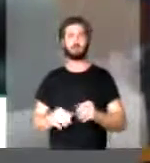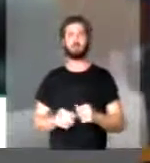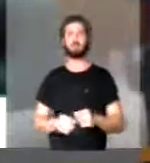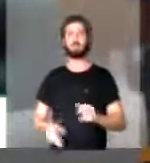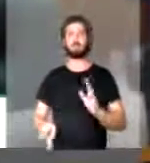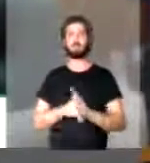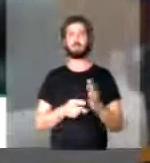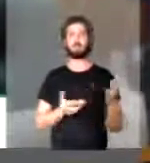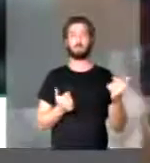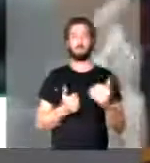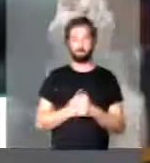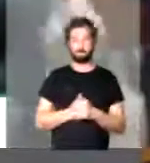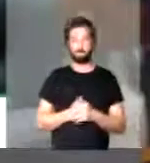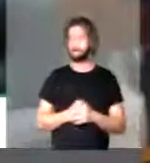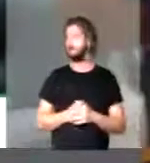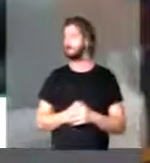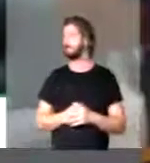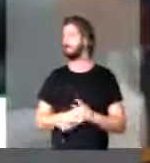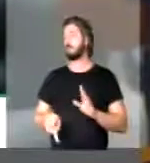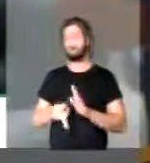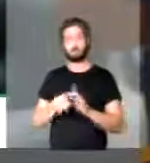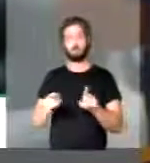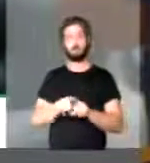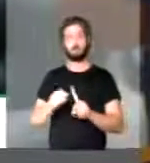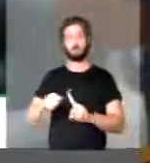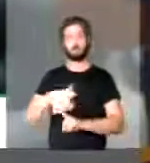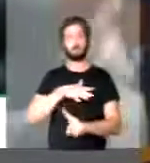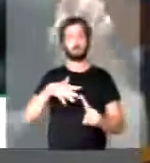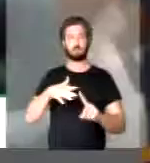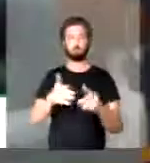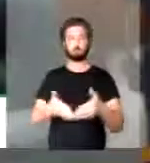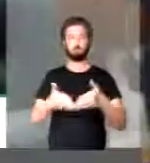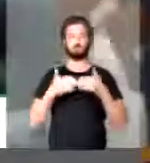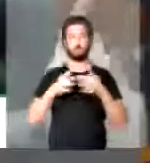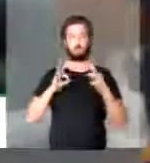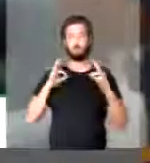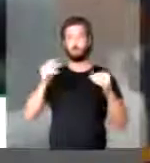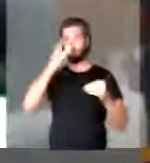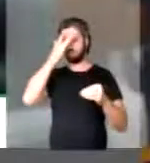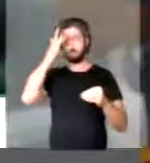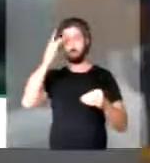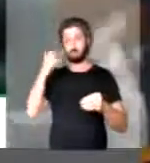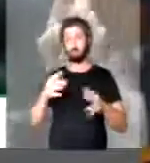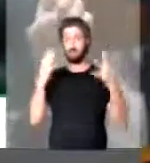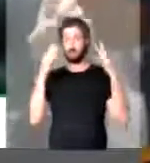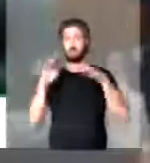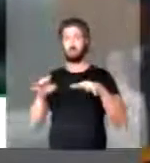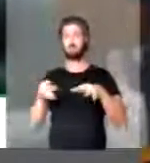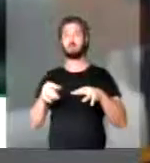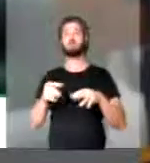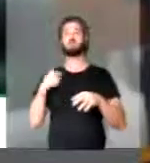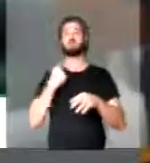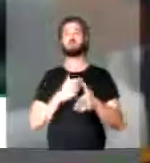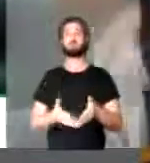da juventude e da sociedade brasileira. Quero convocar essa casa para estar atenta a